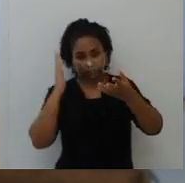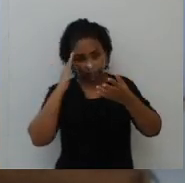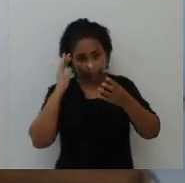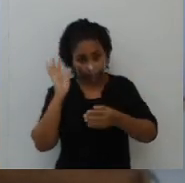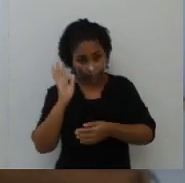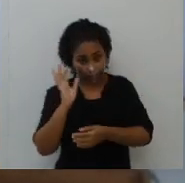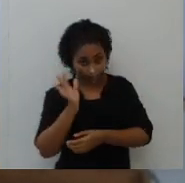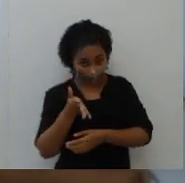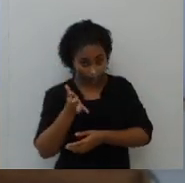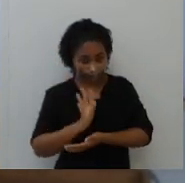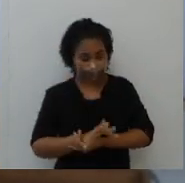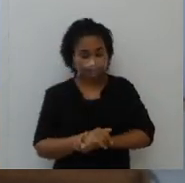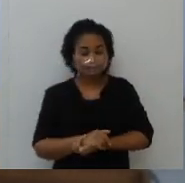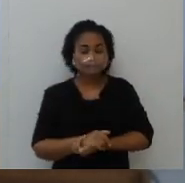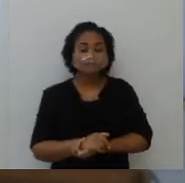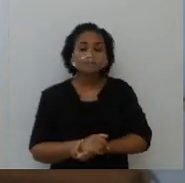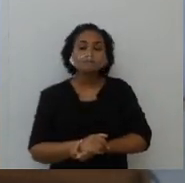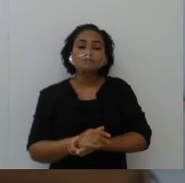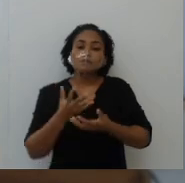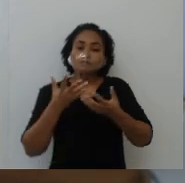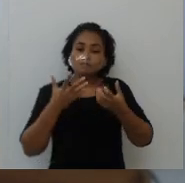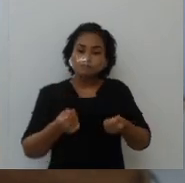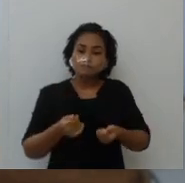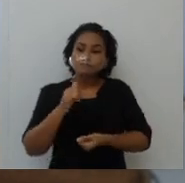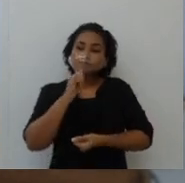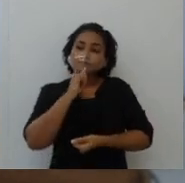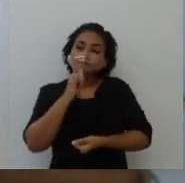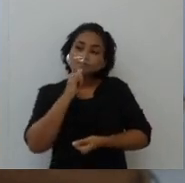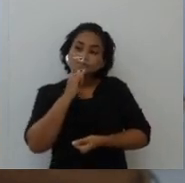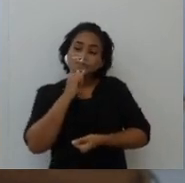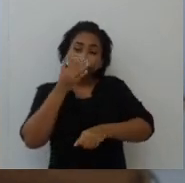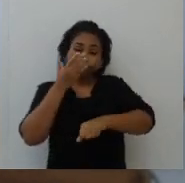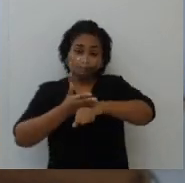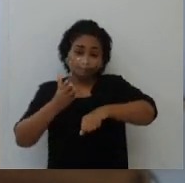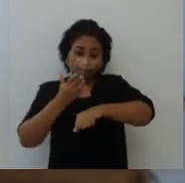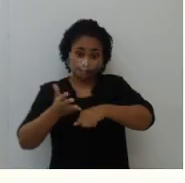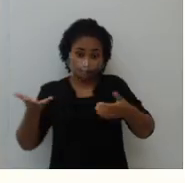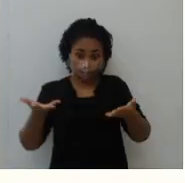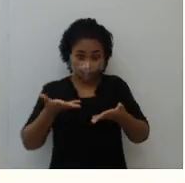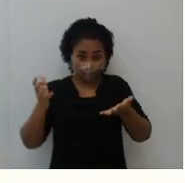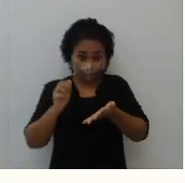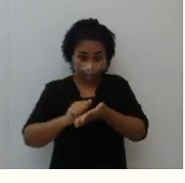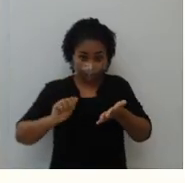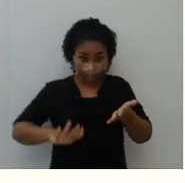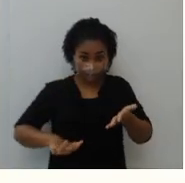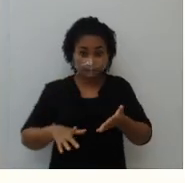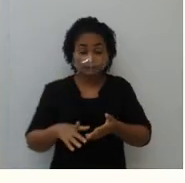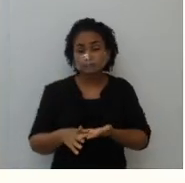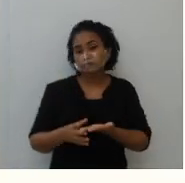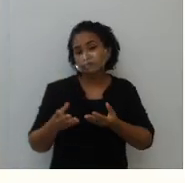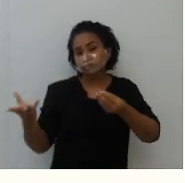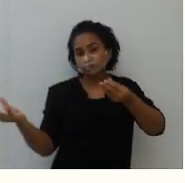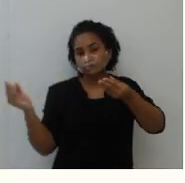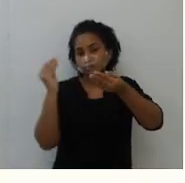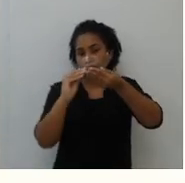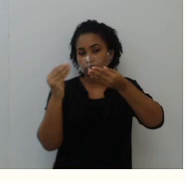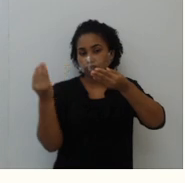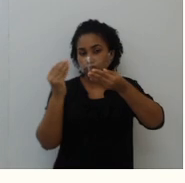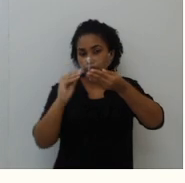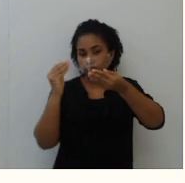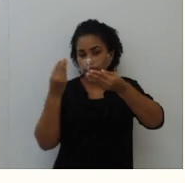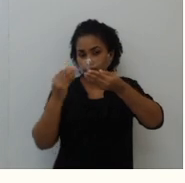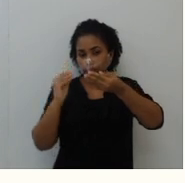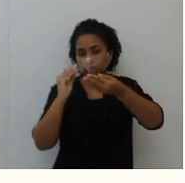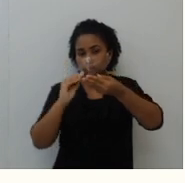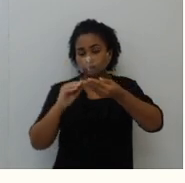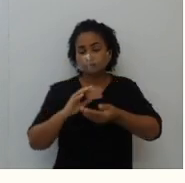tá? Vamos lá, a gente tem um exemplo, um exercício para vocês. Vocês vão completar essas frases, elas podem